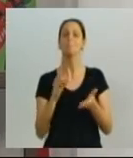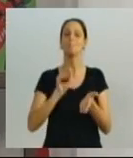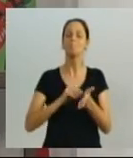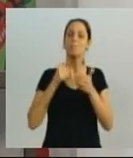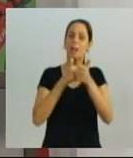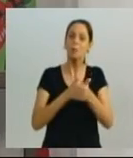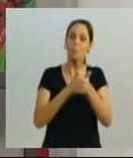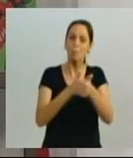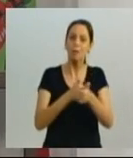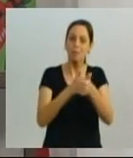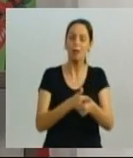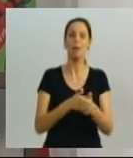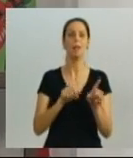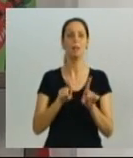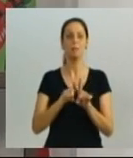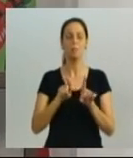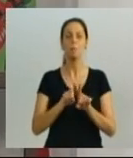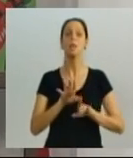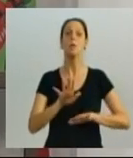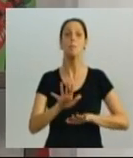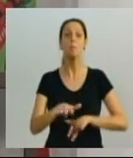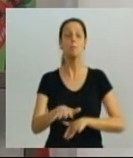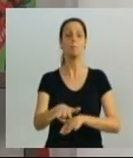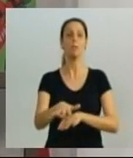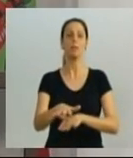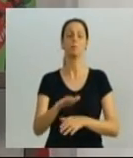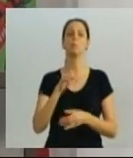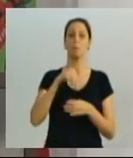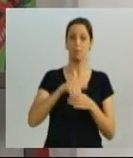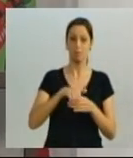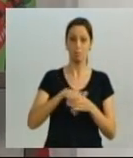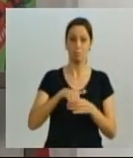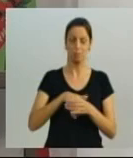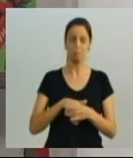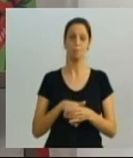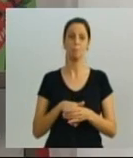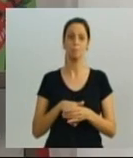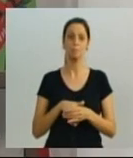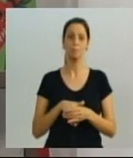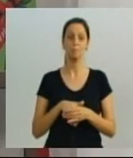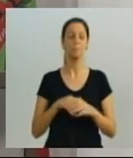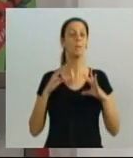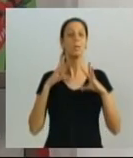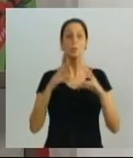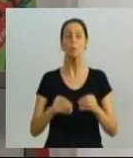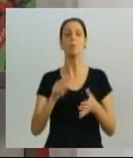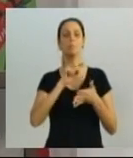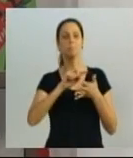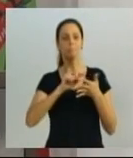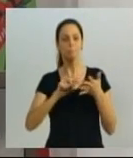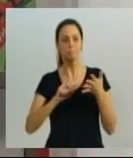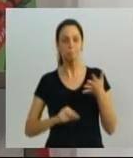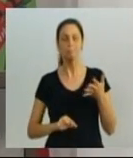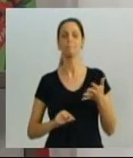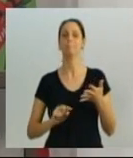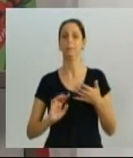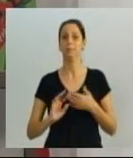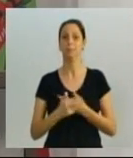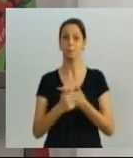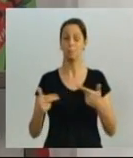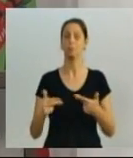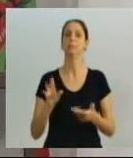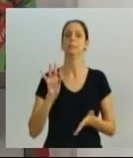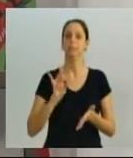processos, ao movimento eleitoral. Todos esses fatores me deixam,